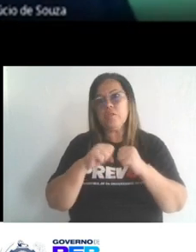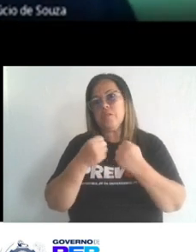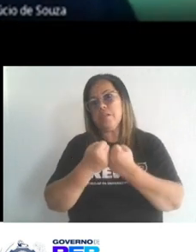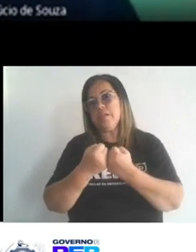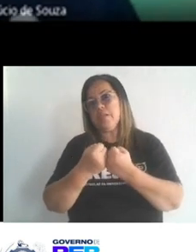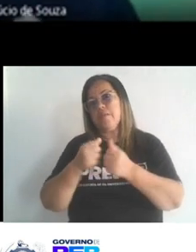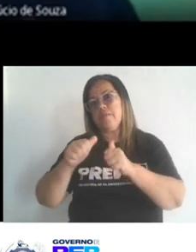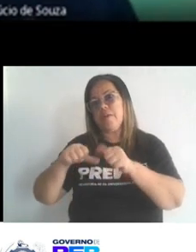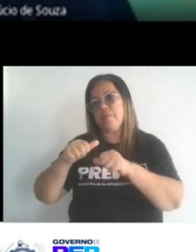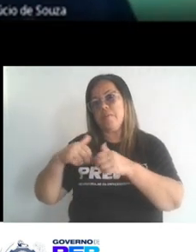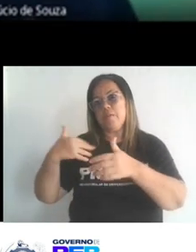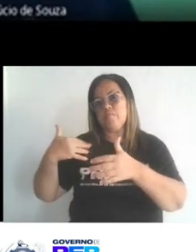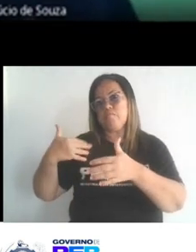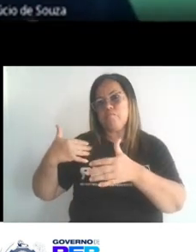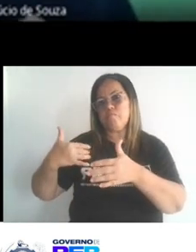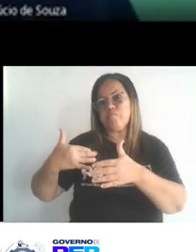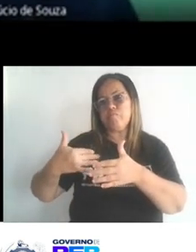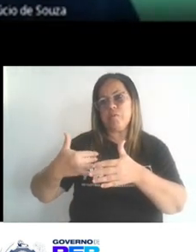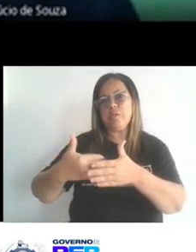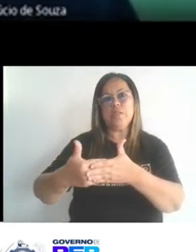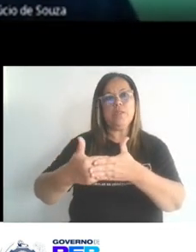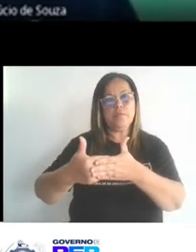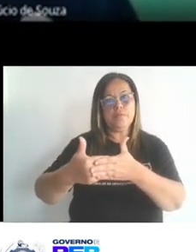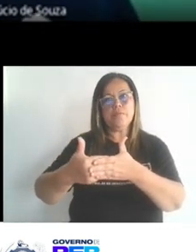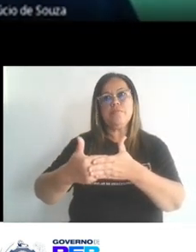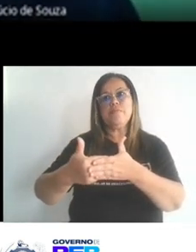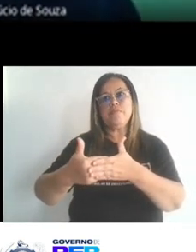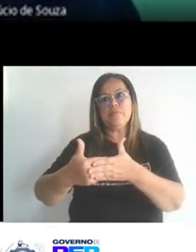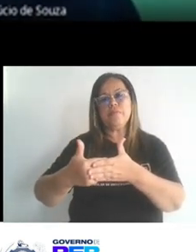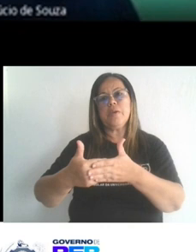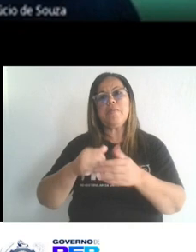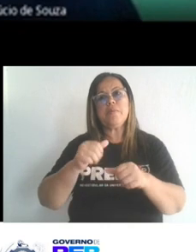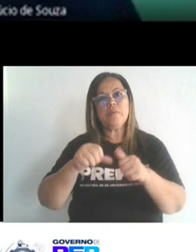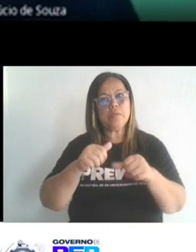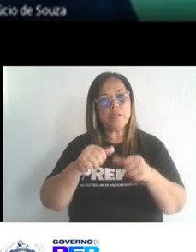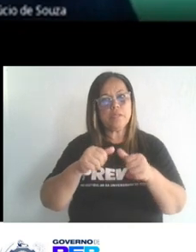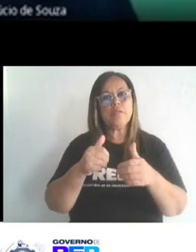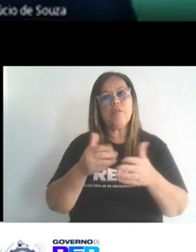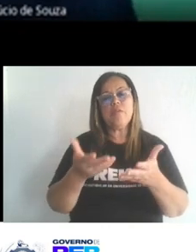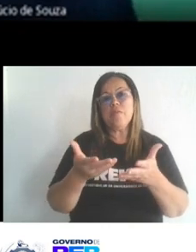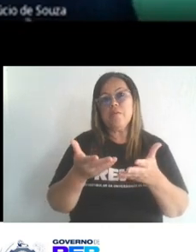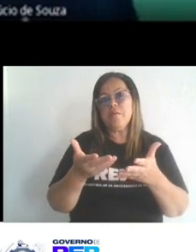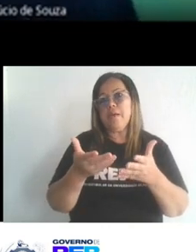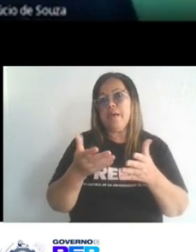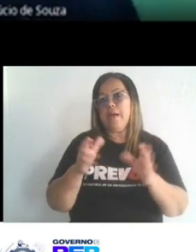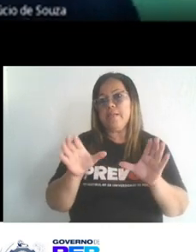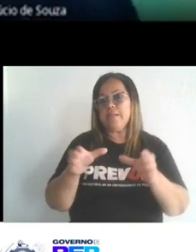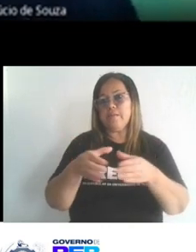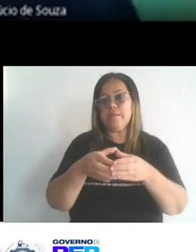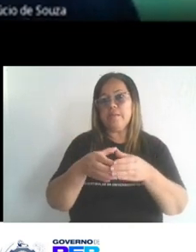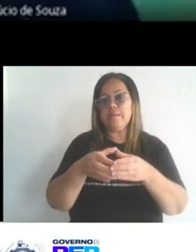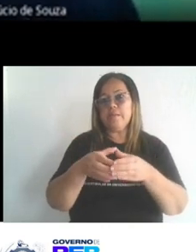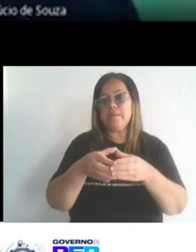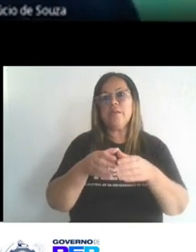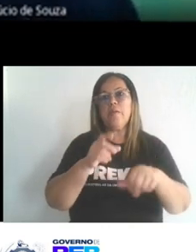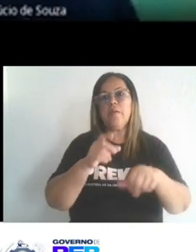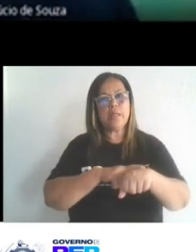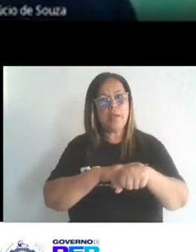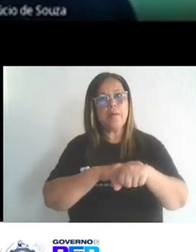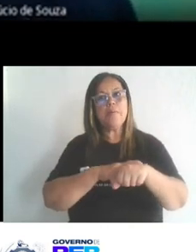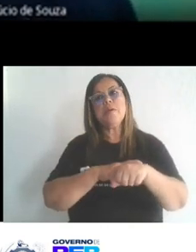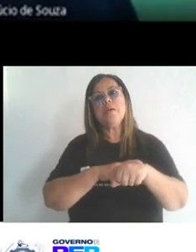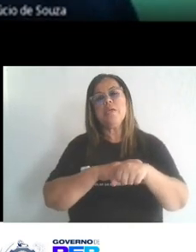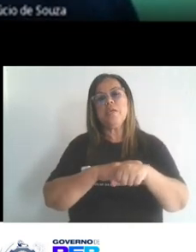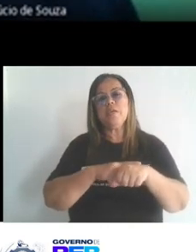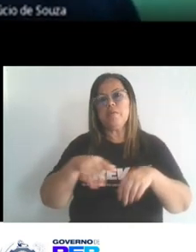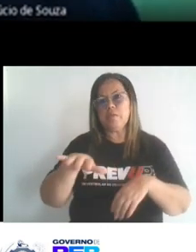ela muda conforme a civilização conforme o tempo o espaço no qual ela é utilizada